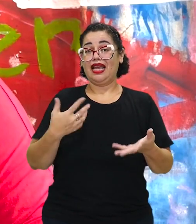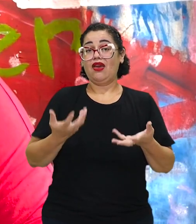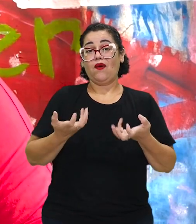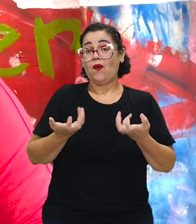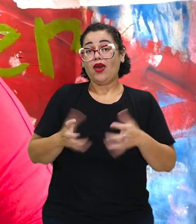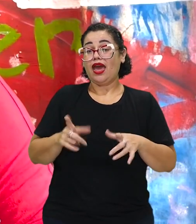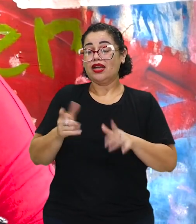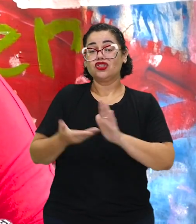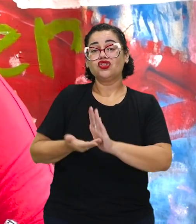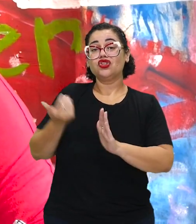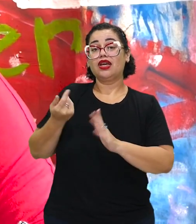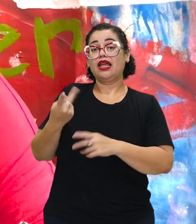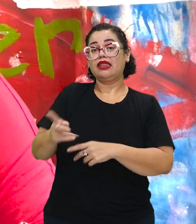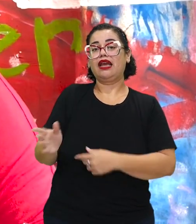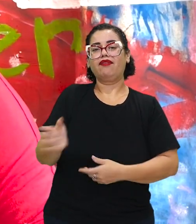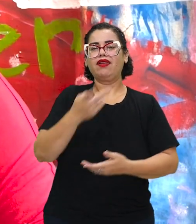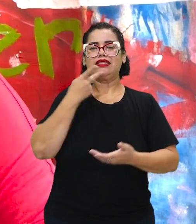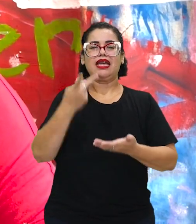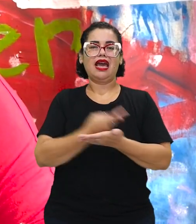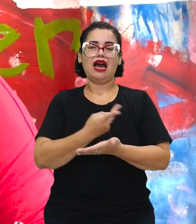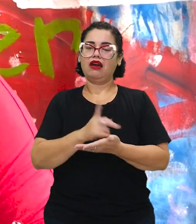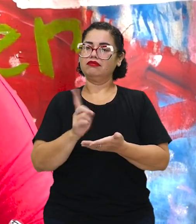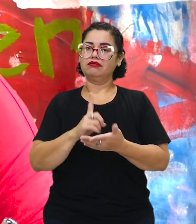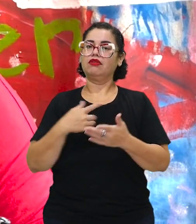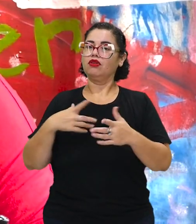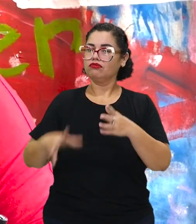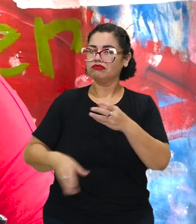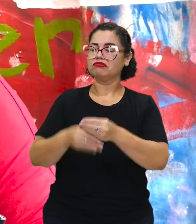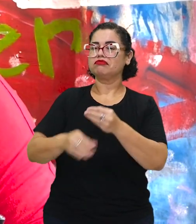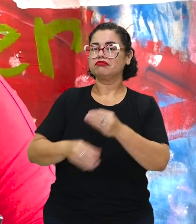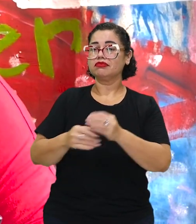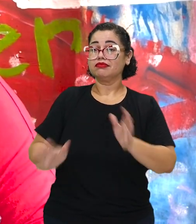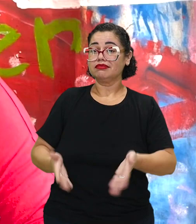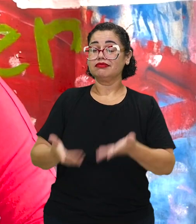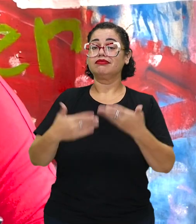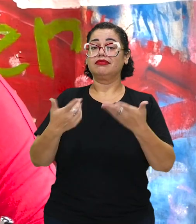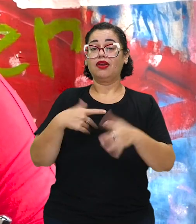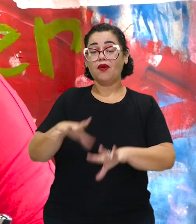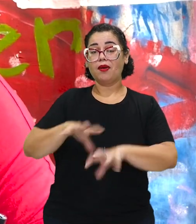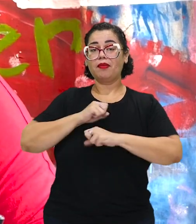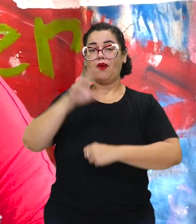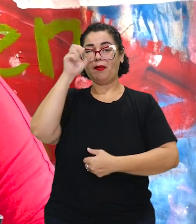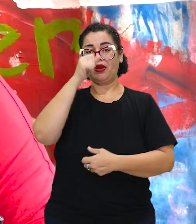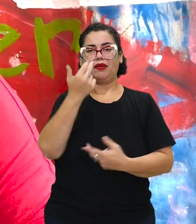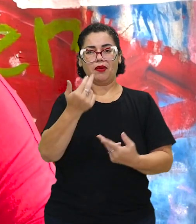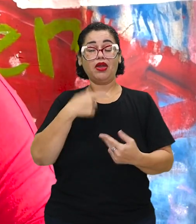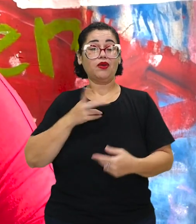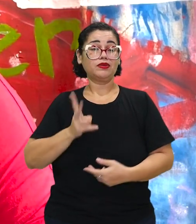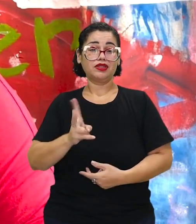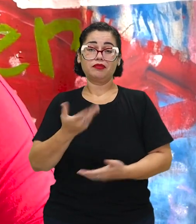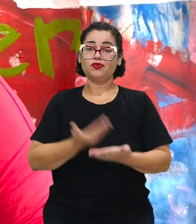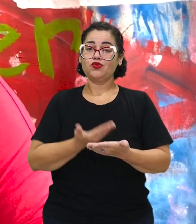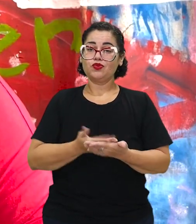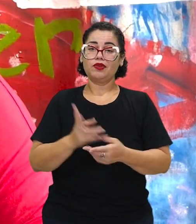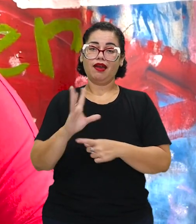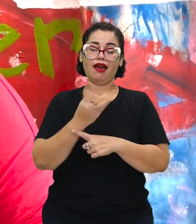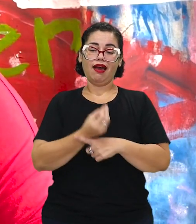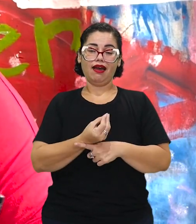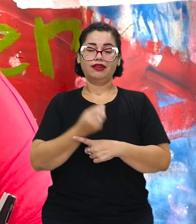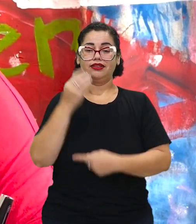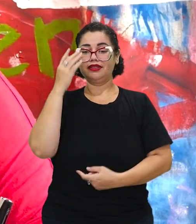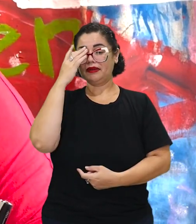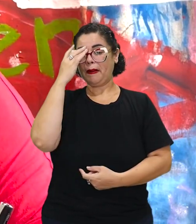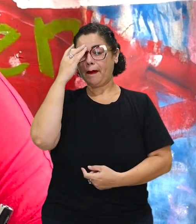tento não tirar aquilo que ele tem, eu até aprendo. Por isso que eu falo que eu sou uma estudante de